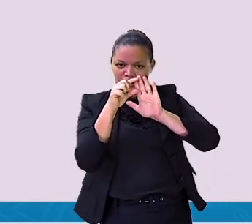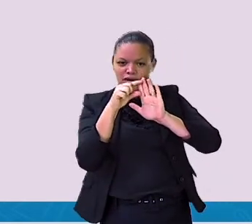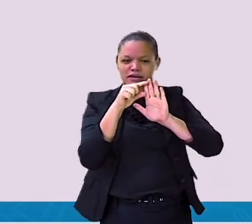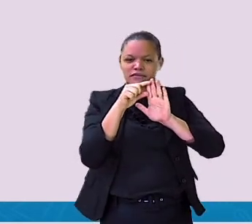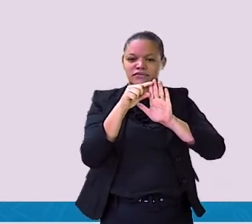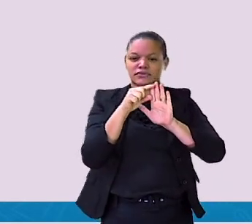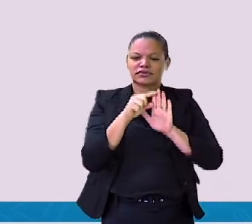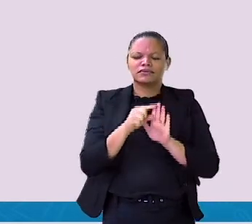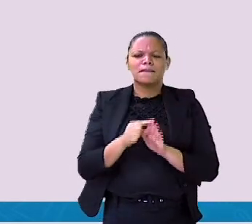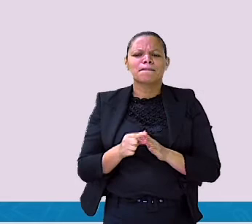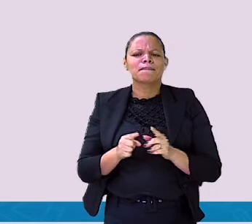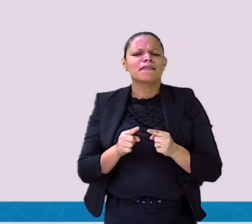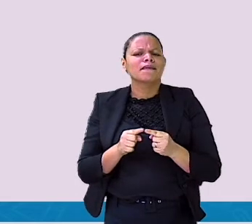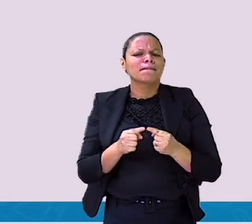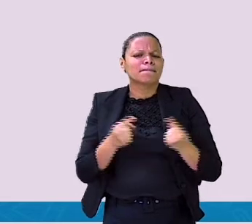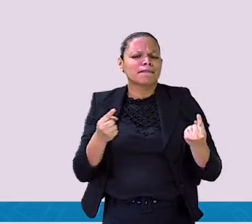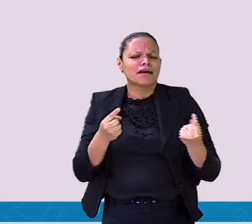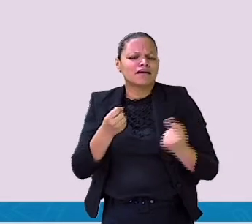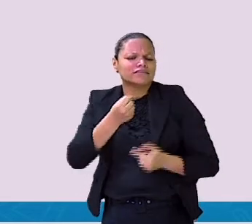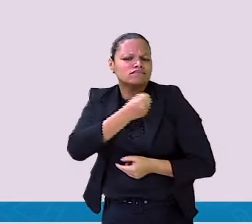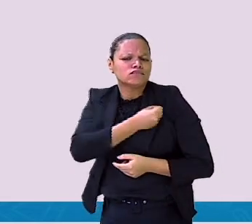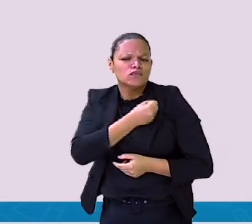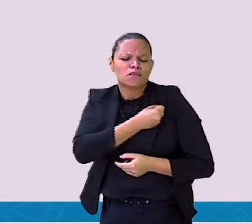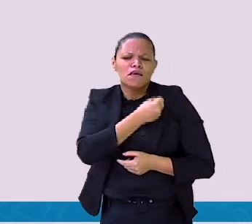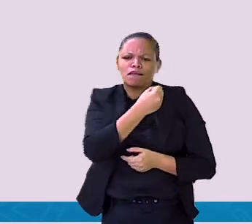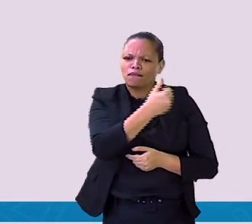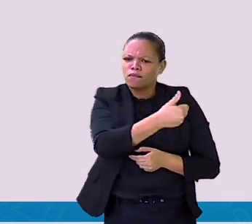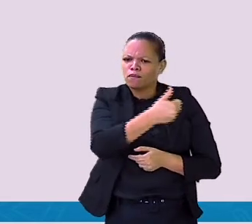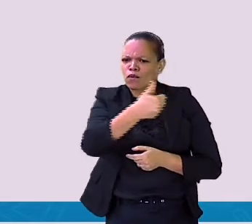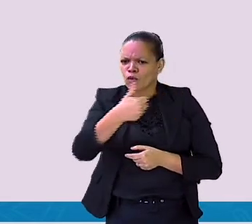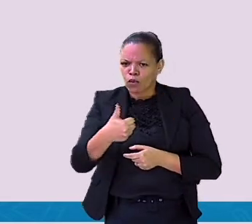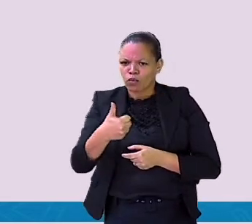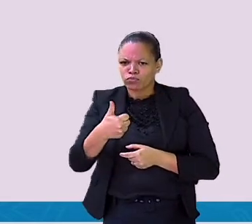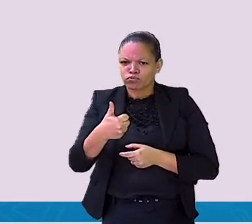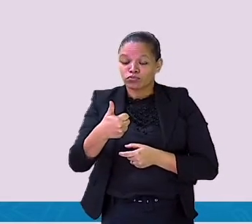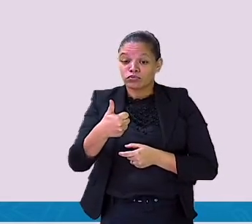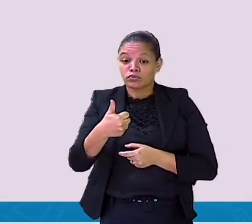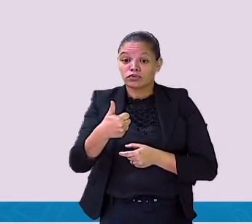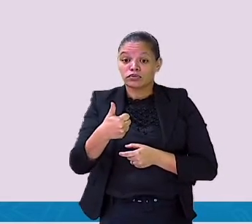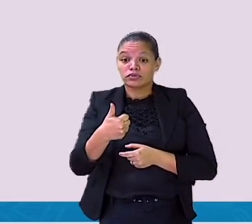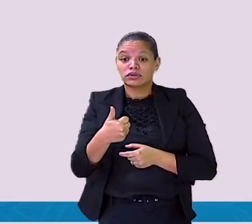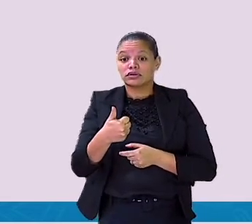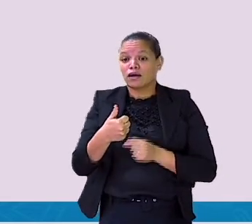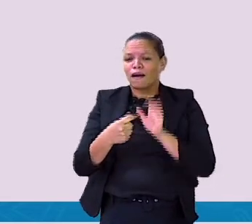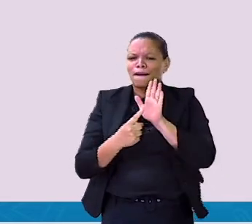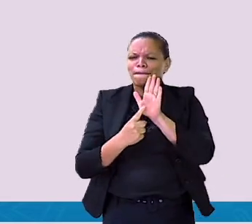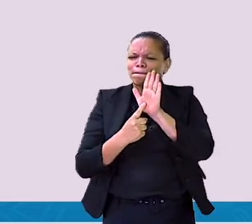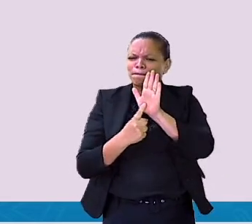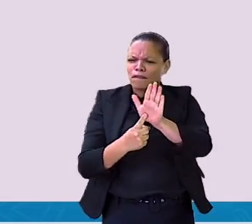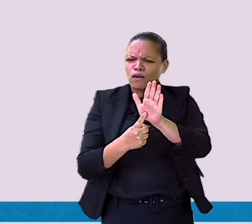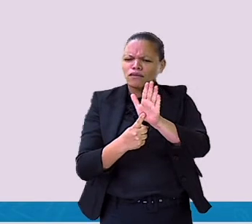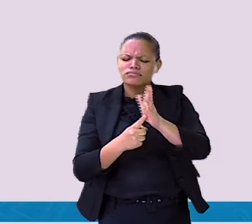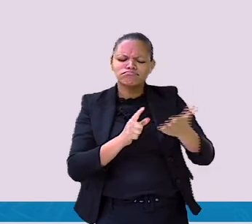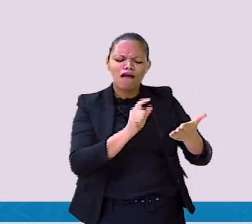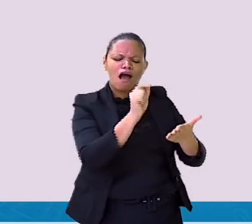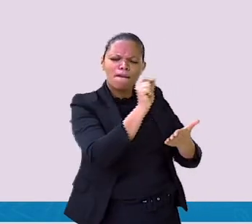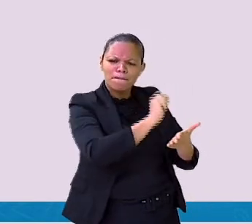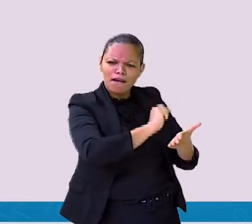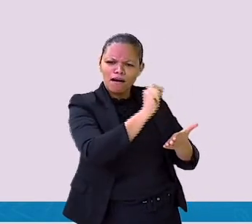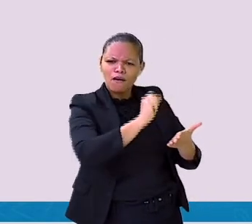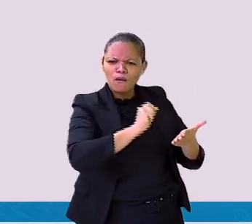parágrafos. E a 11ª pergunta, ó. Copie do texto um parágrafo que tenha a fala